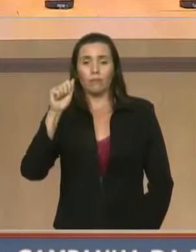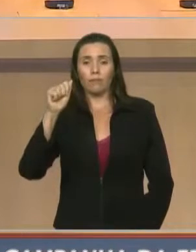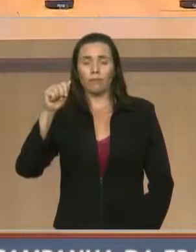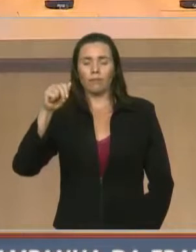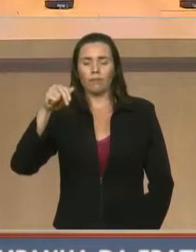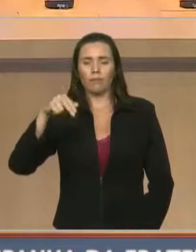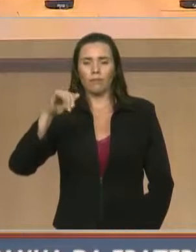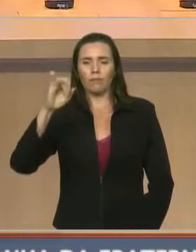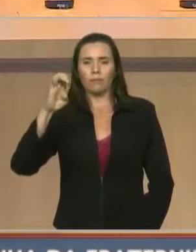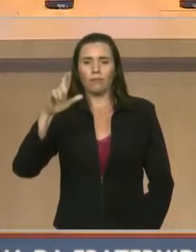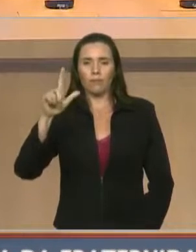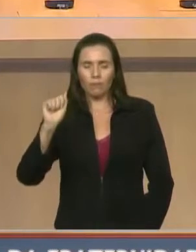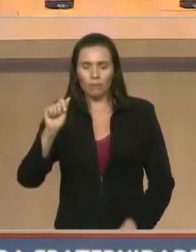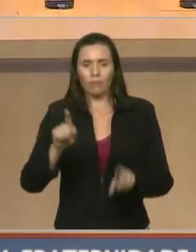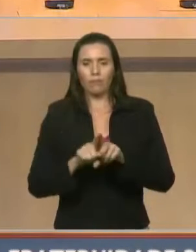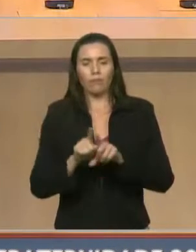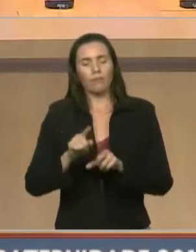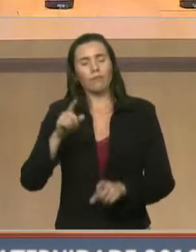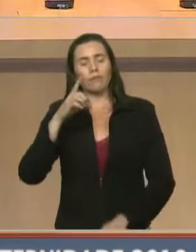Aurélio.